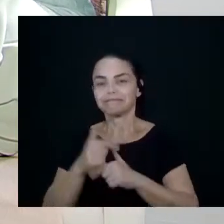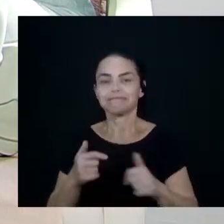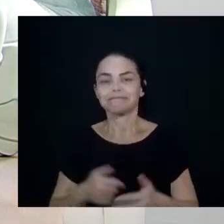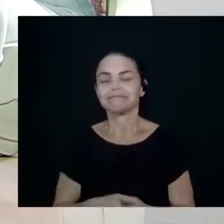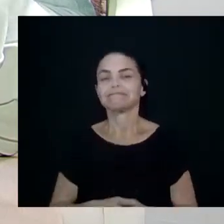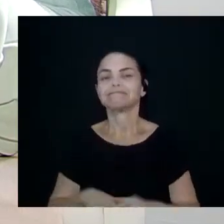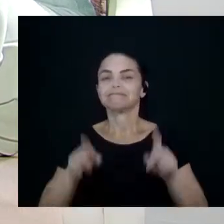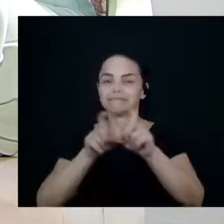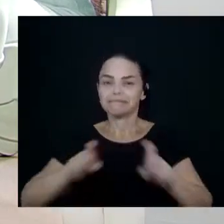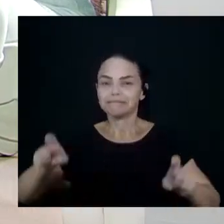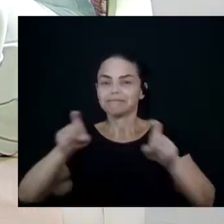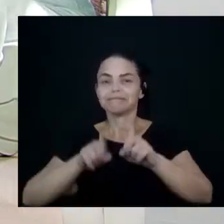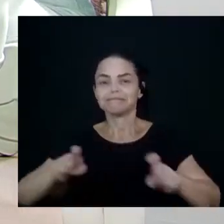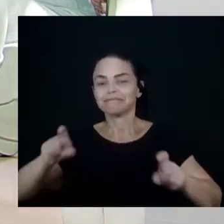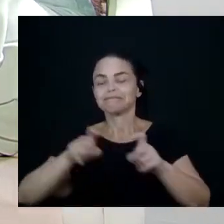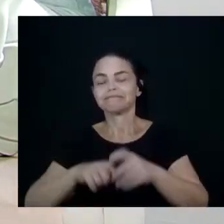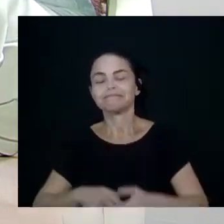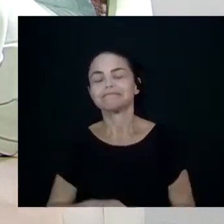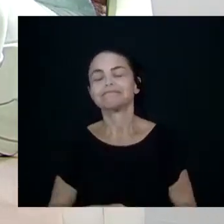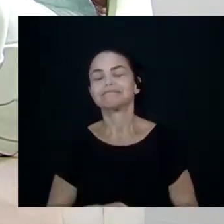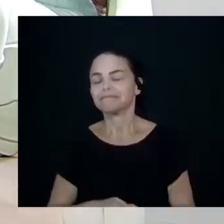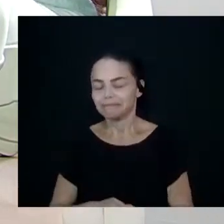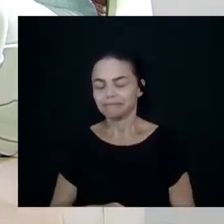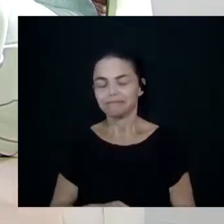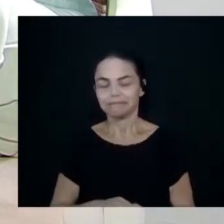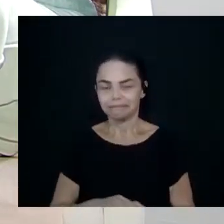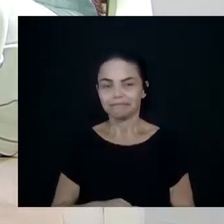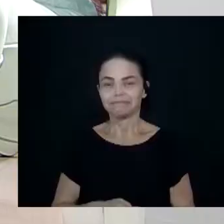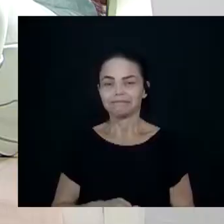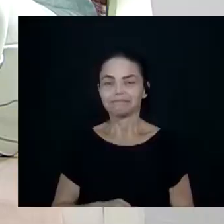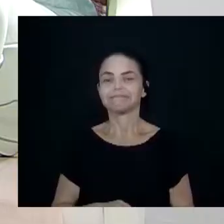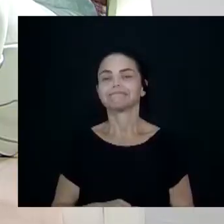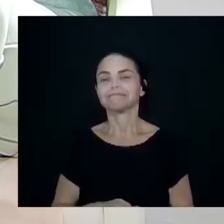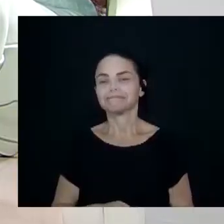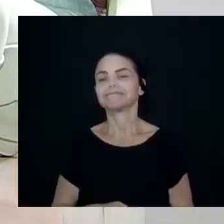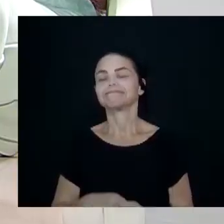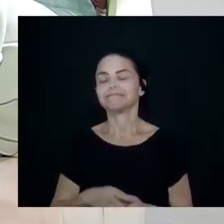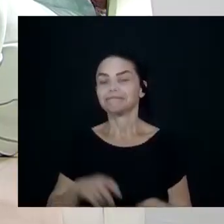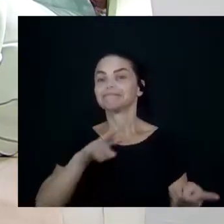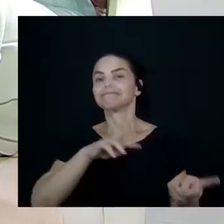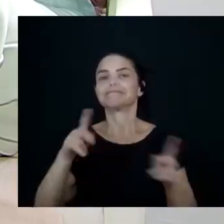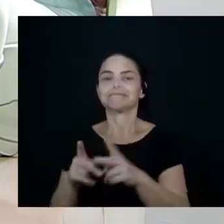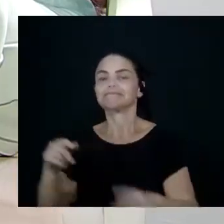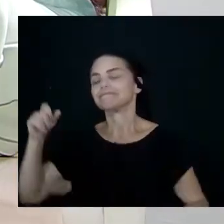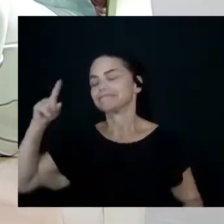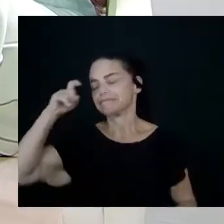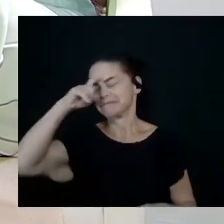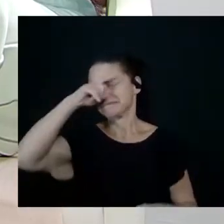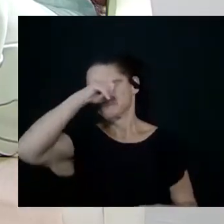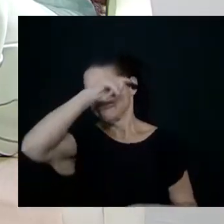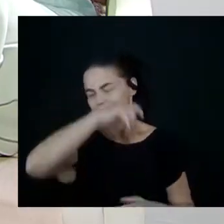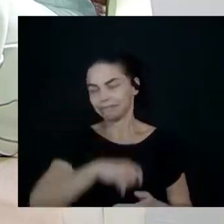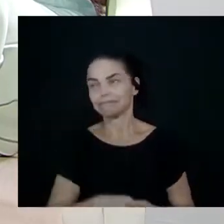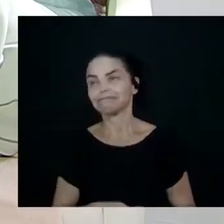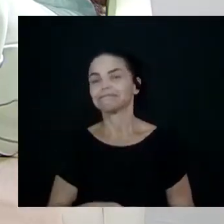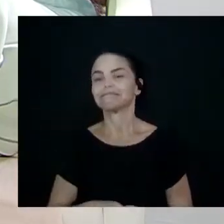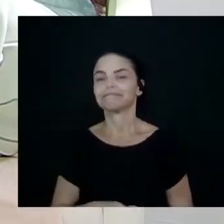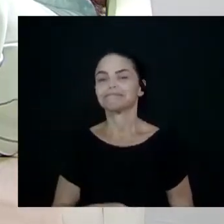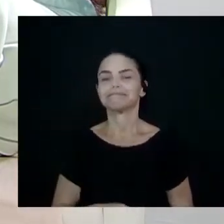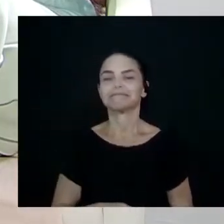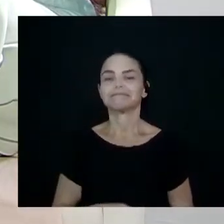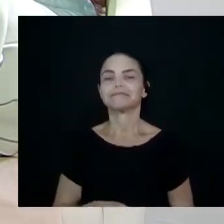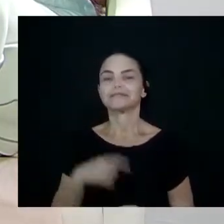com os computadores desktop, né? Então, foi uma transição difícil, né? E